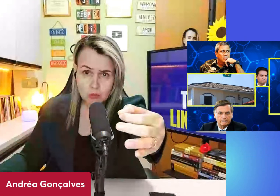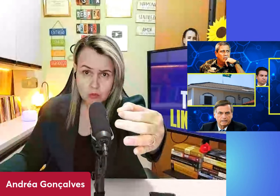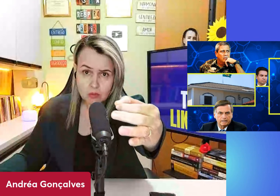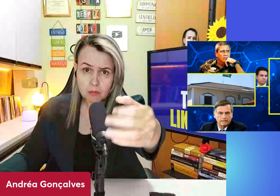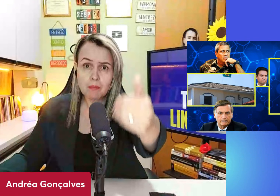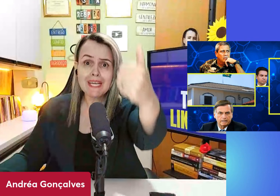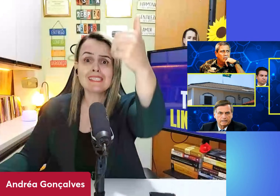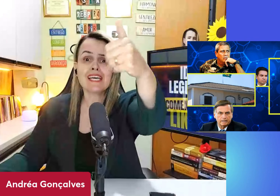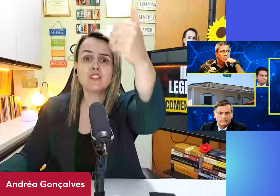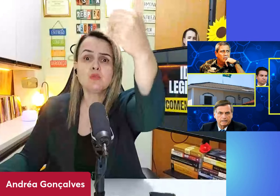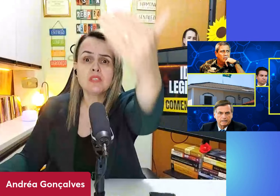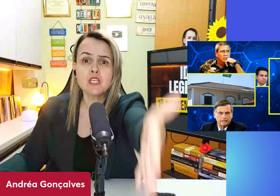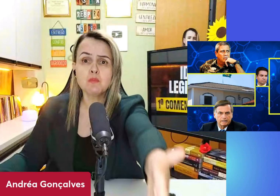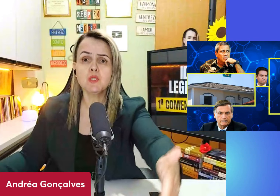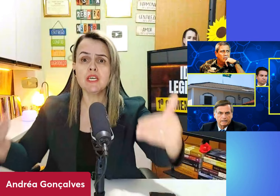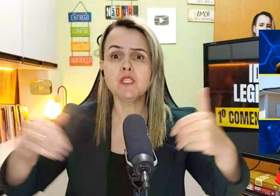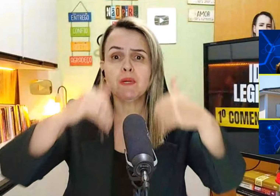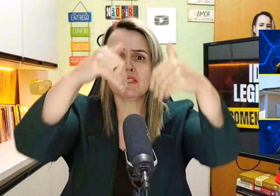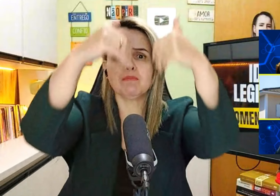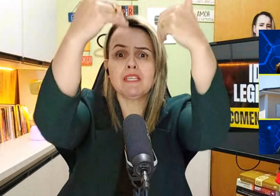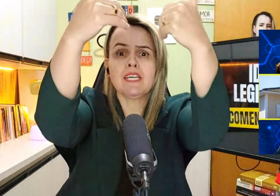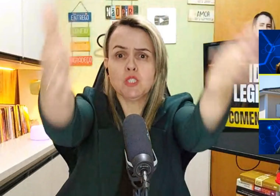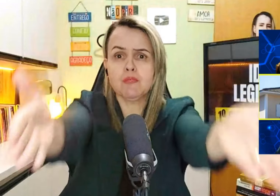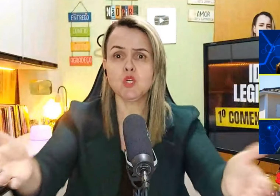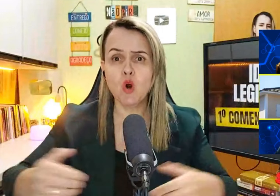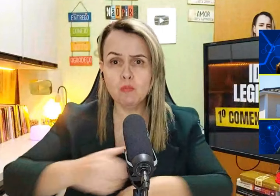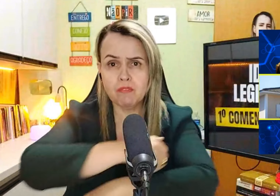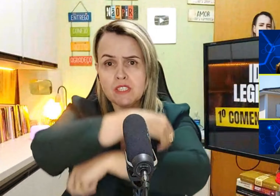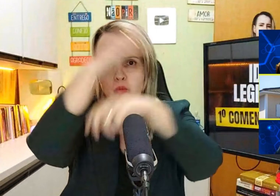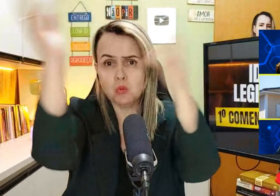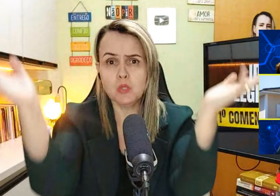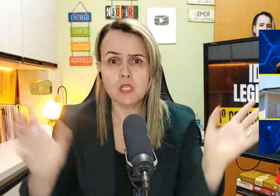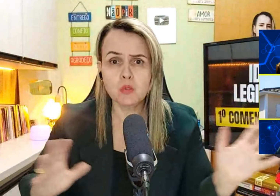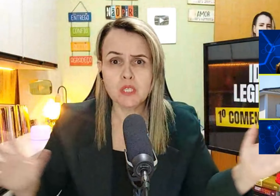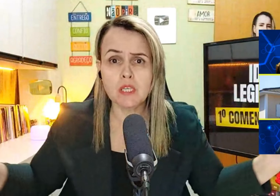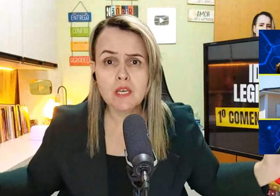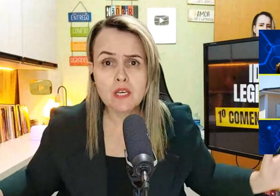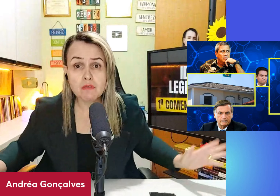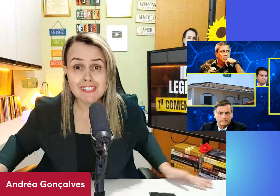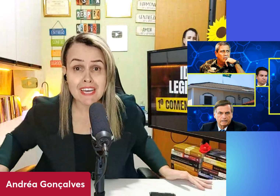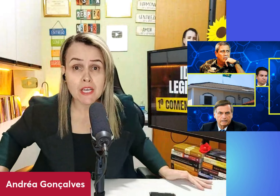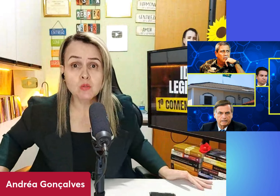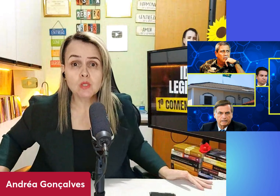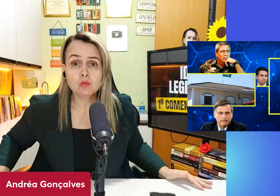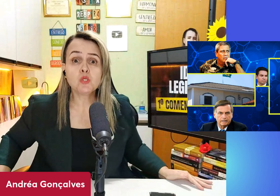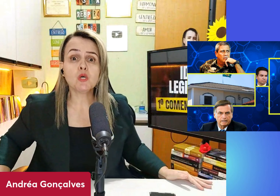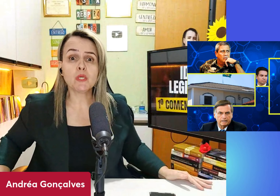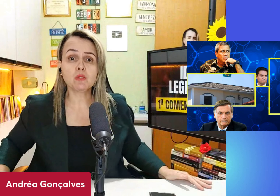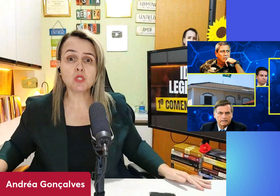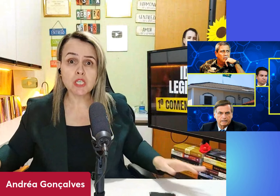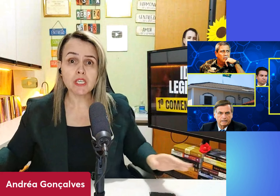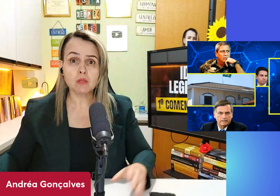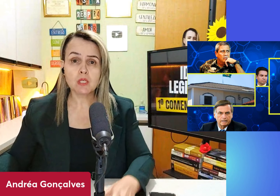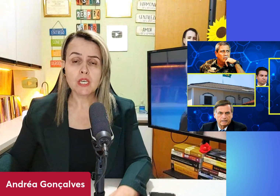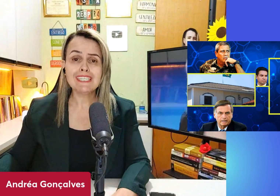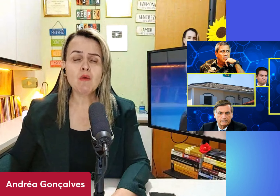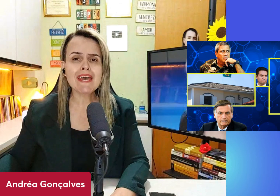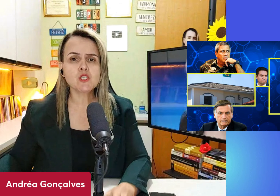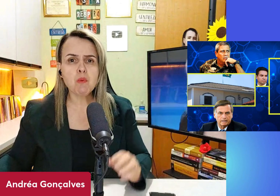desceram para a sede dos três poderes para tentativa de golpe fazendo tudo aquilo que fizeram no dia 8 de